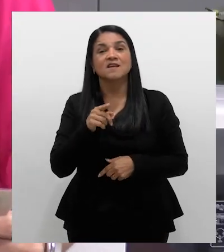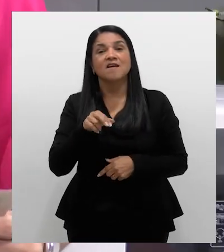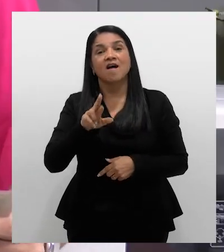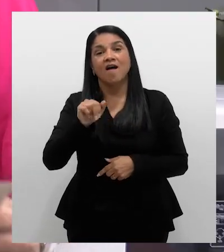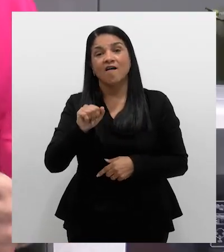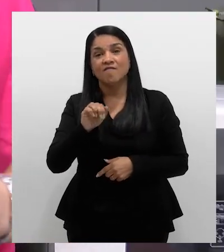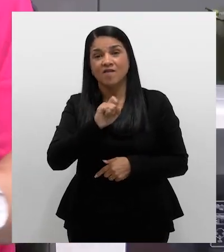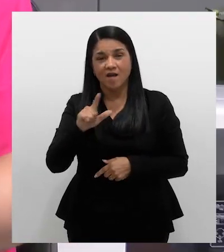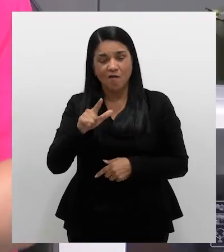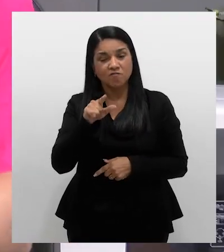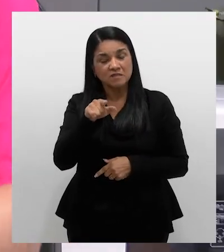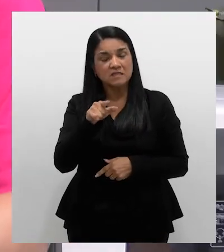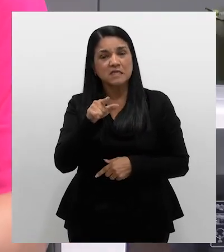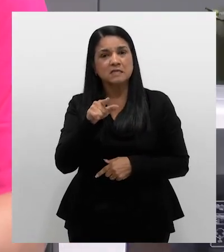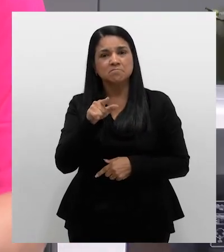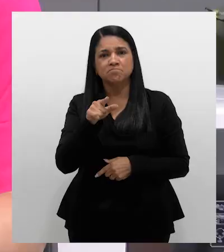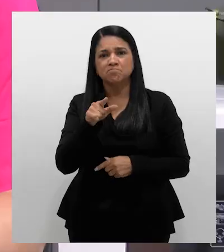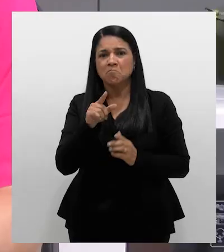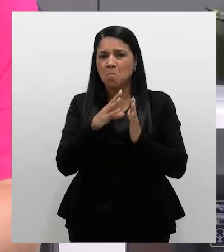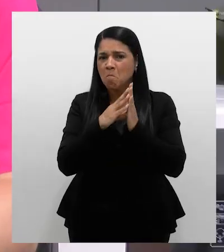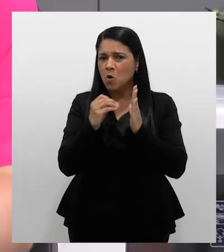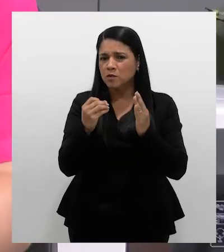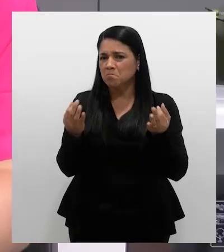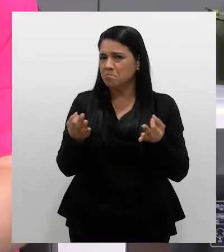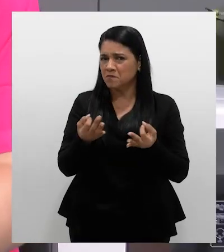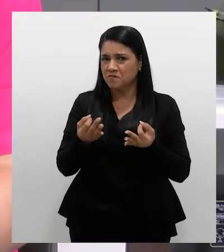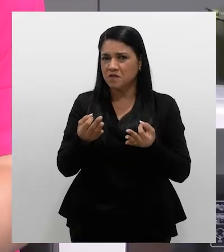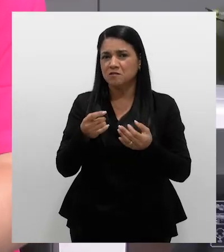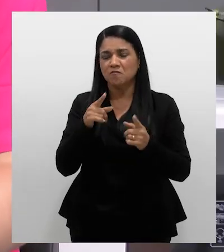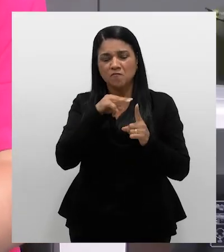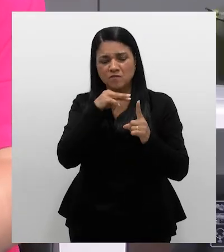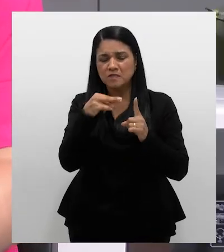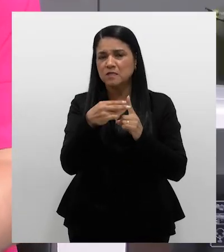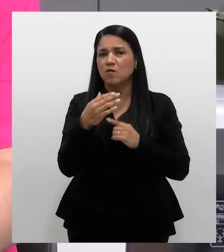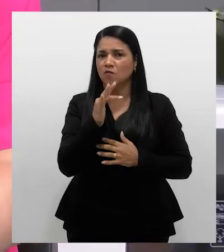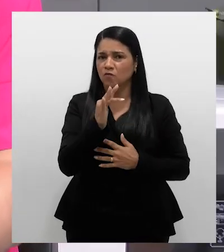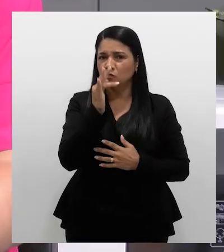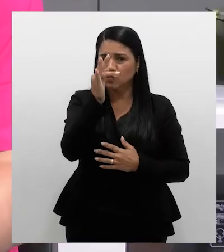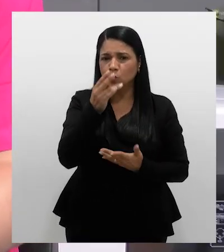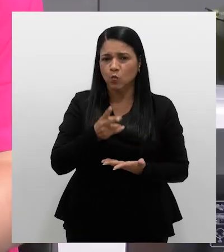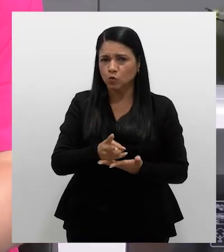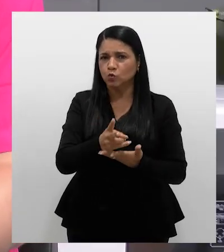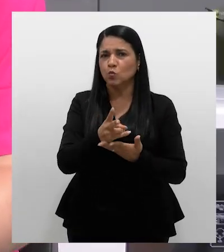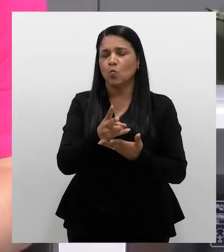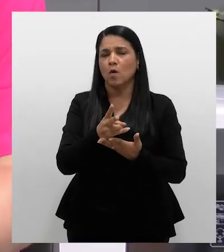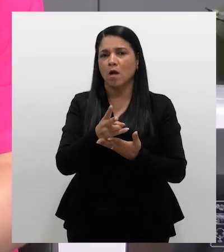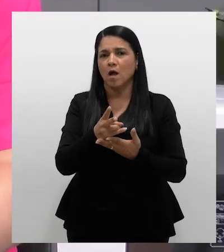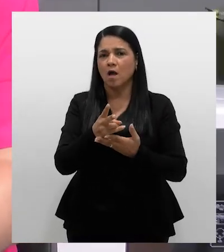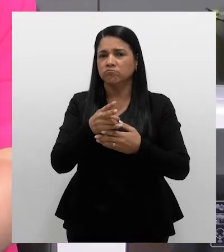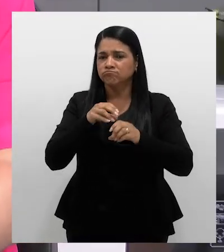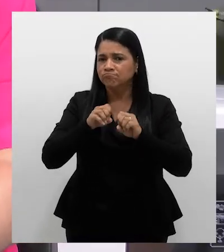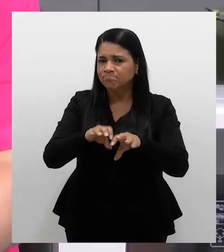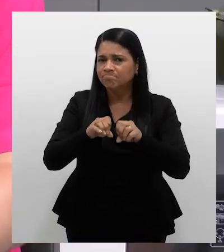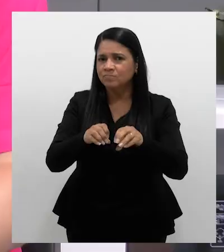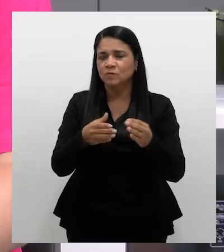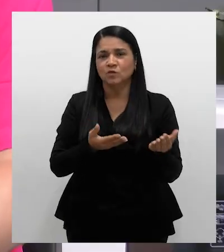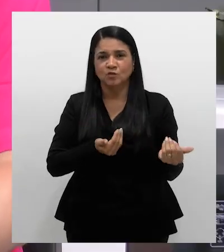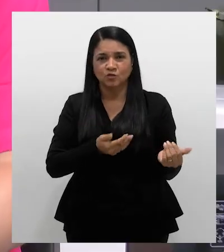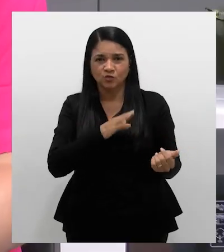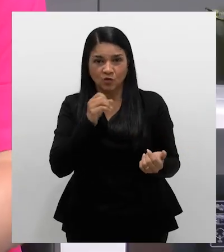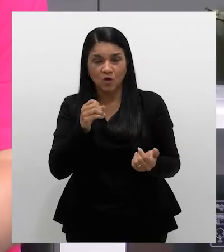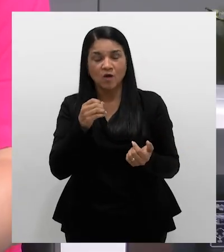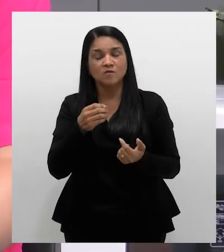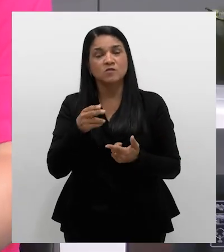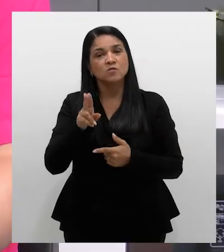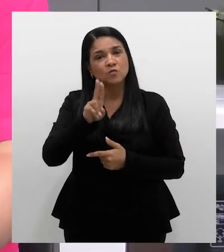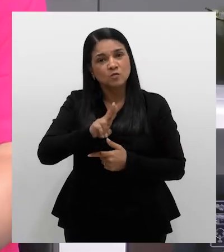Pode, Rafael, é um grande exemplo, né? E é legal essa visão que você tem de futuro, continuar nessa jornada. Realmente já deu